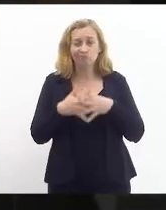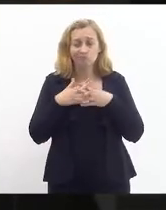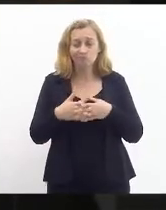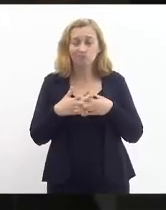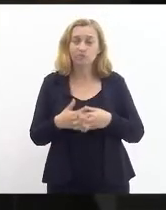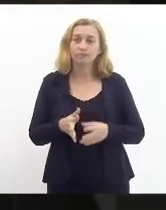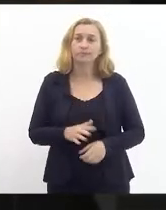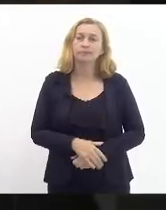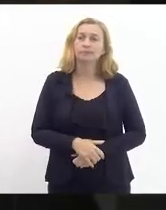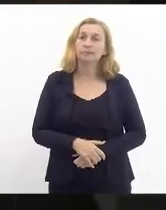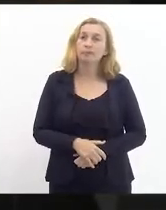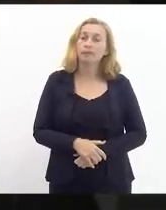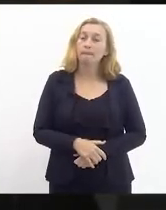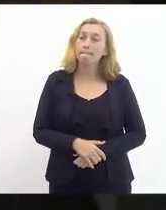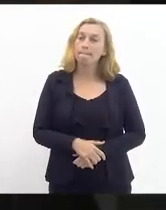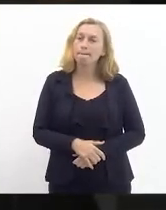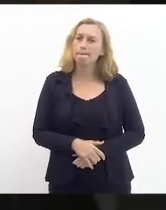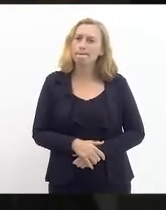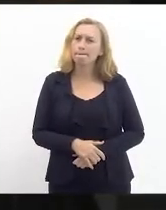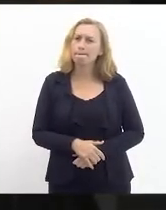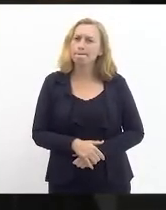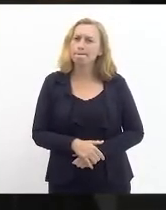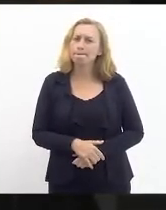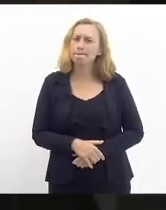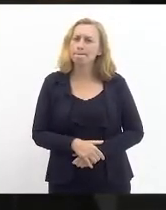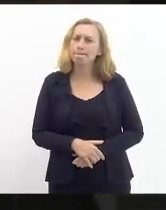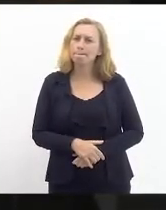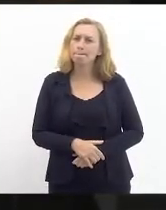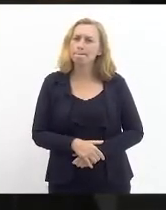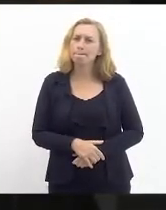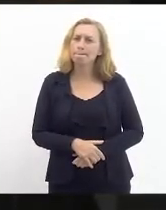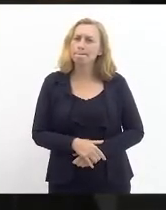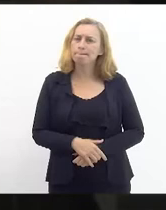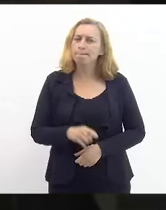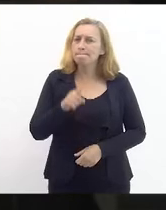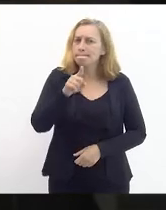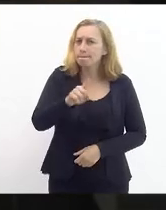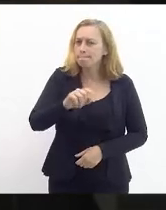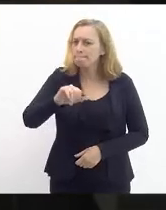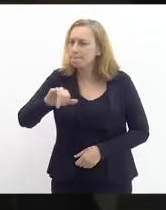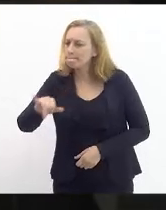bom é quando você tem inflação